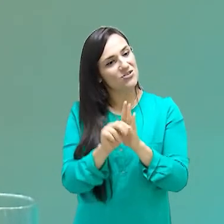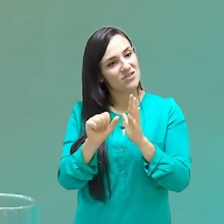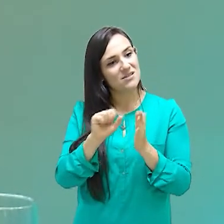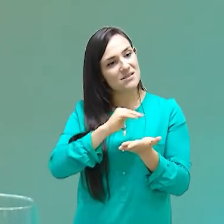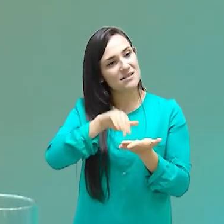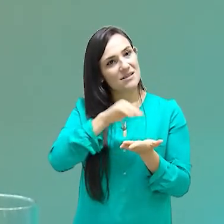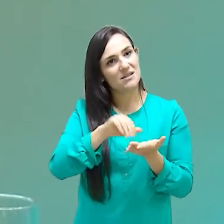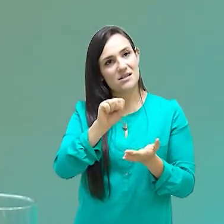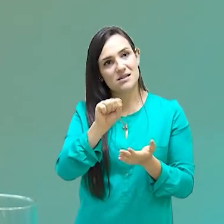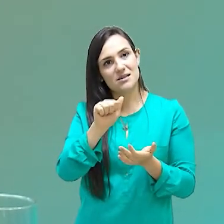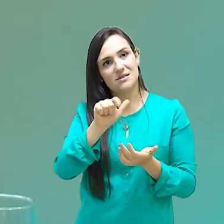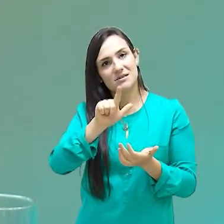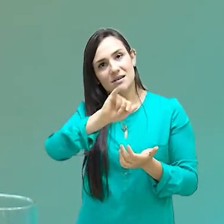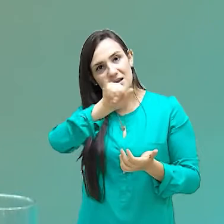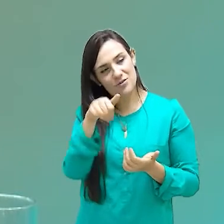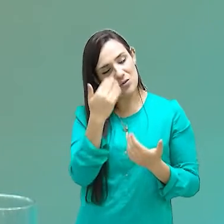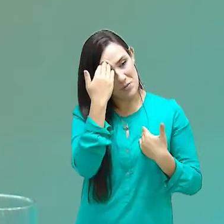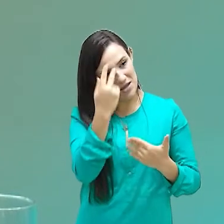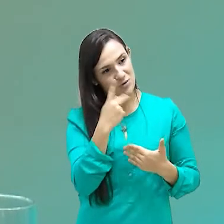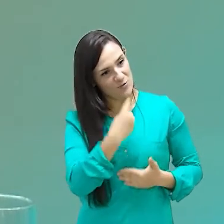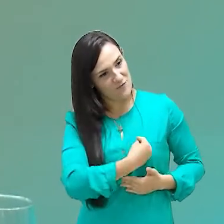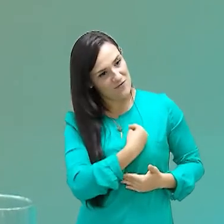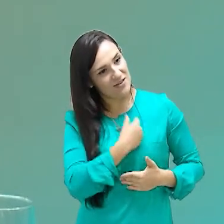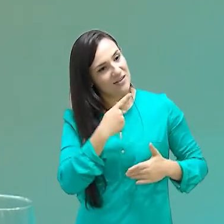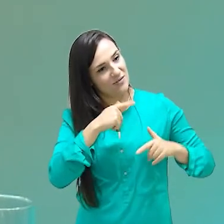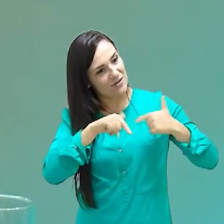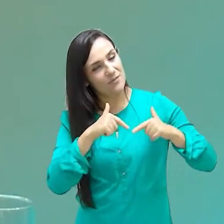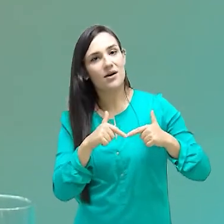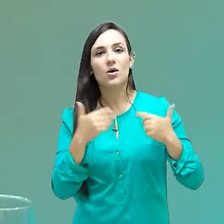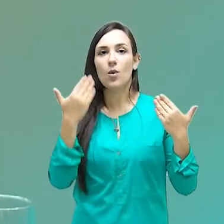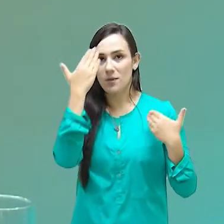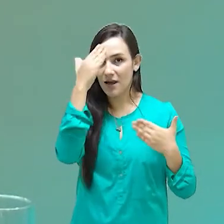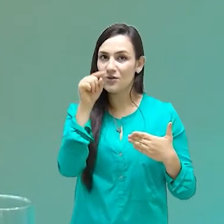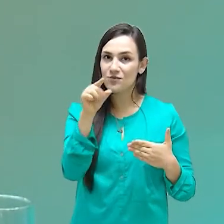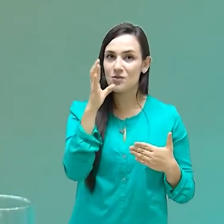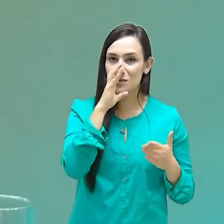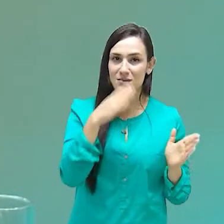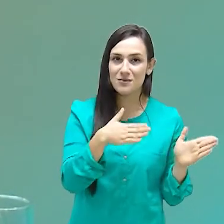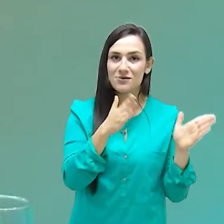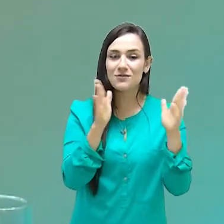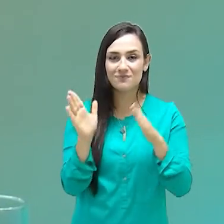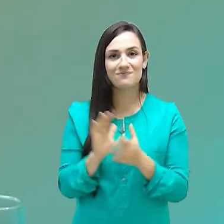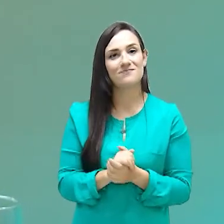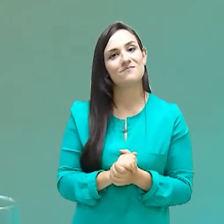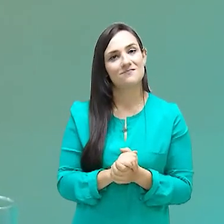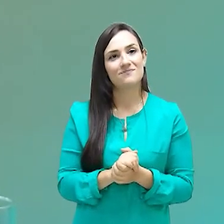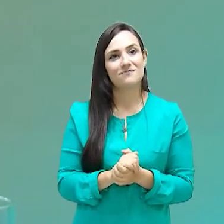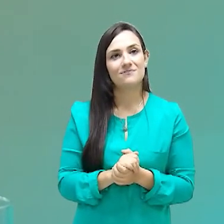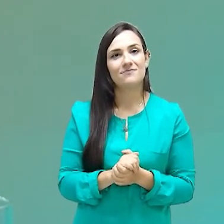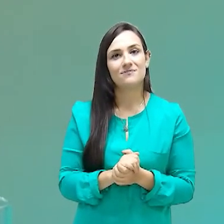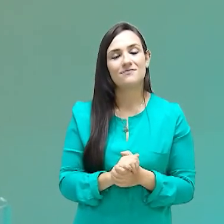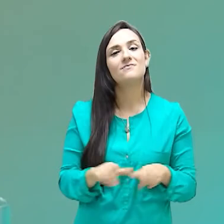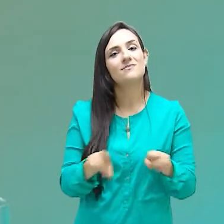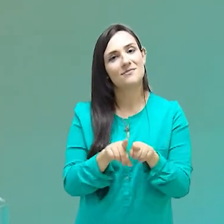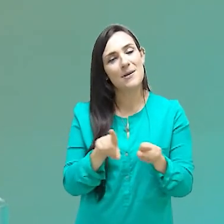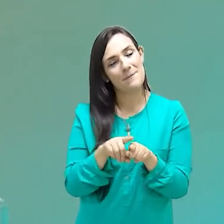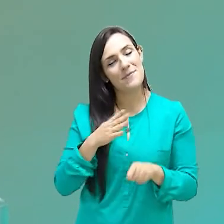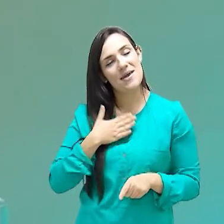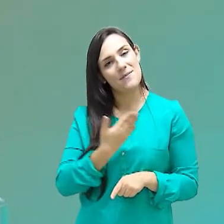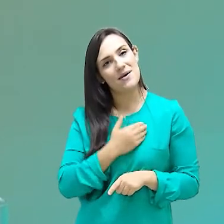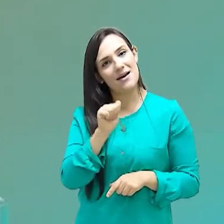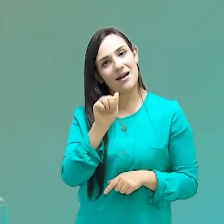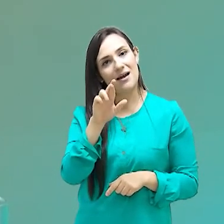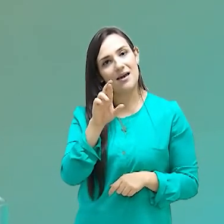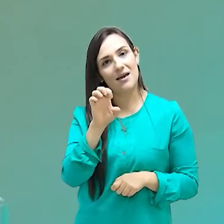representante da SAUJ. Por isso que eu agradeço, além da participação do nosso colega Tiago, da sua audiência, que acompanhou a gente até o momento aqui, e